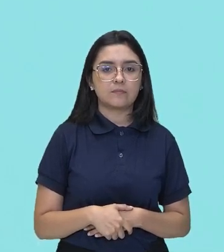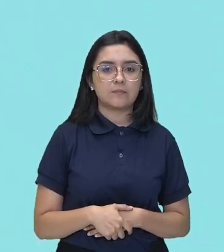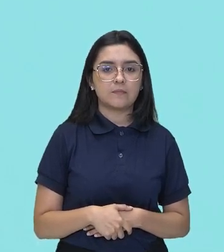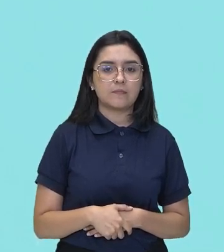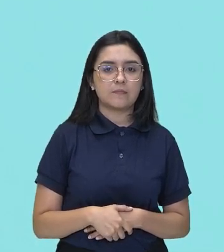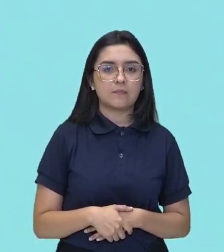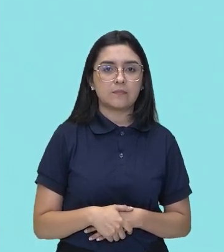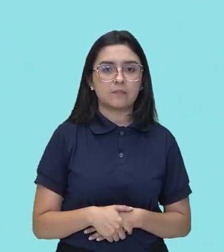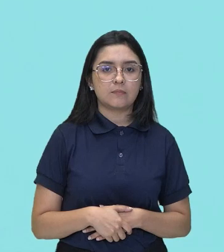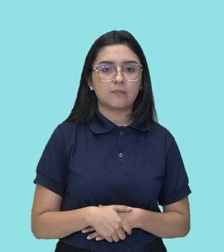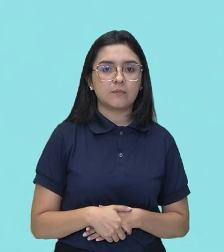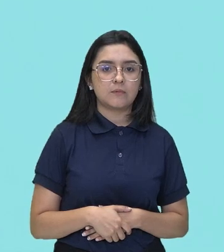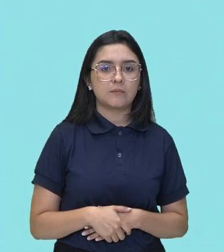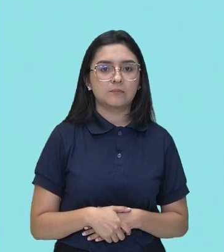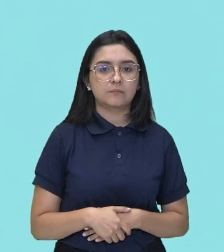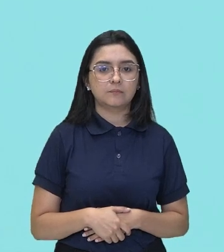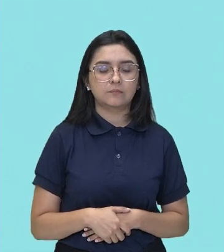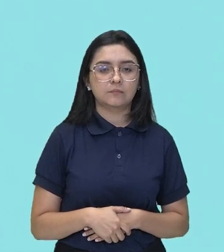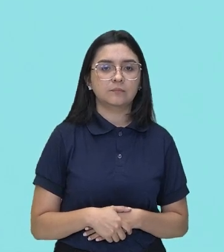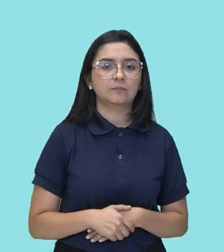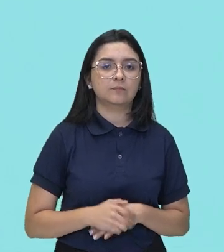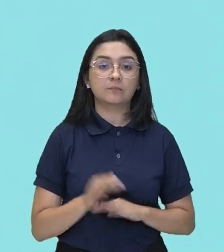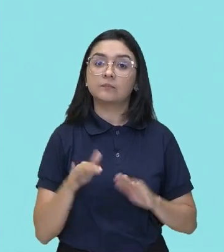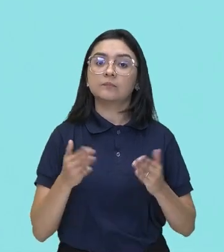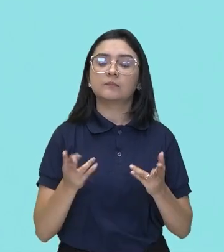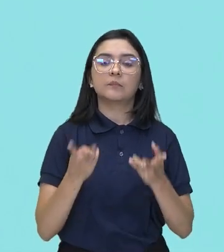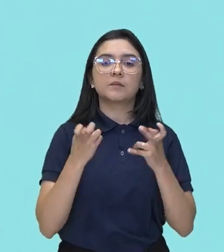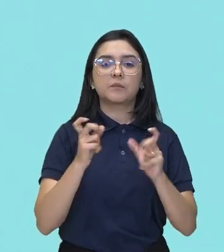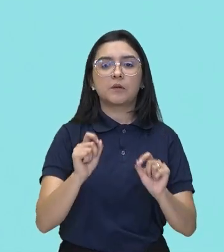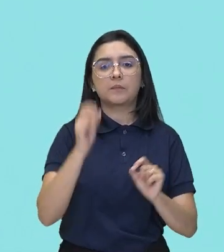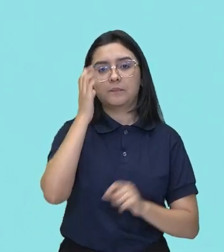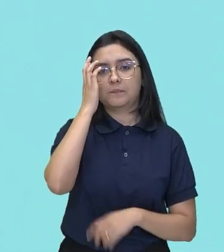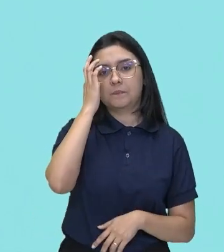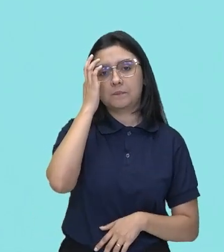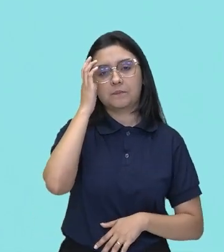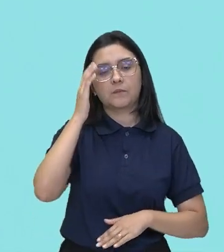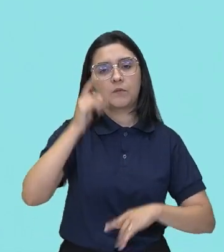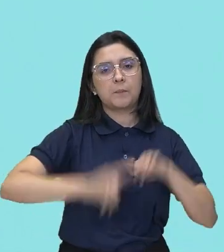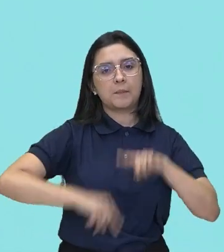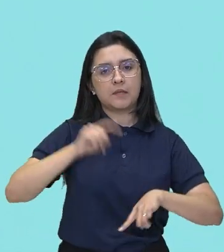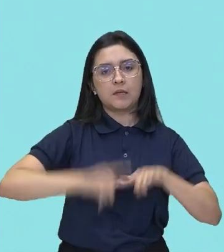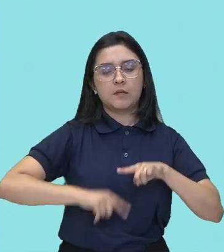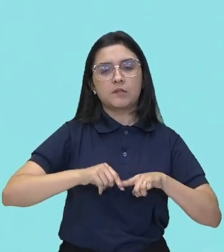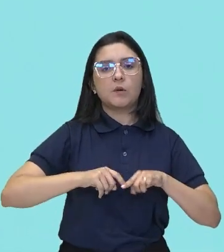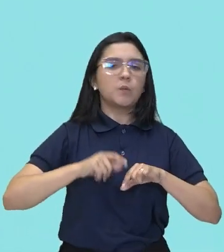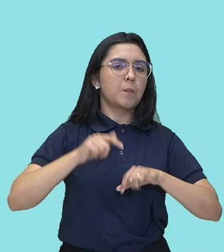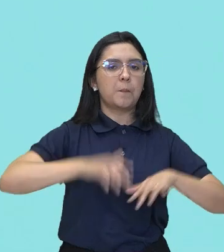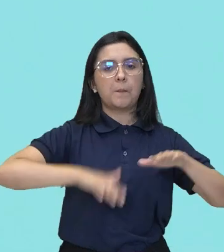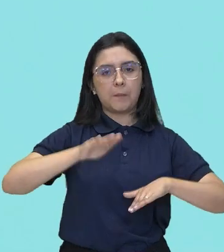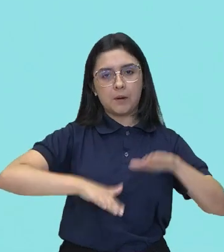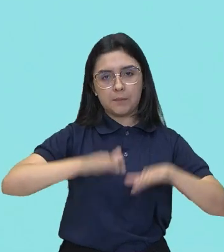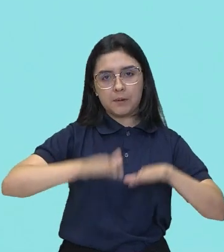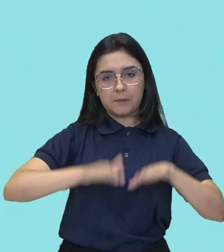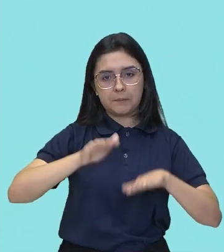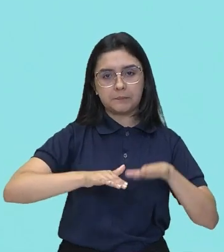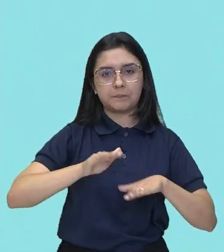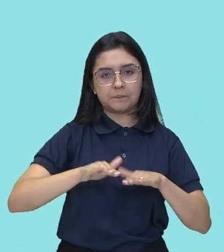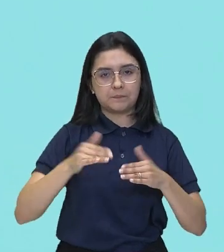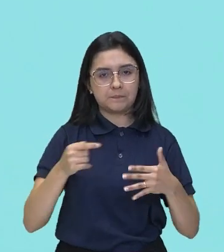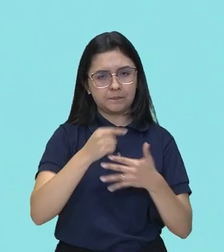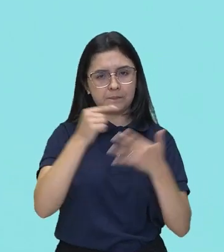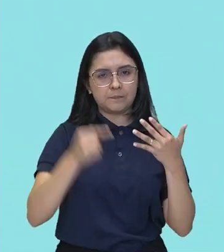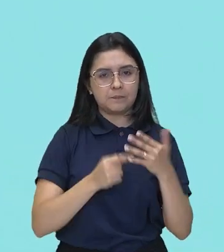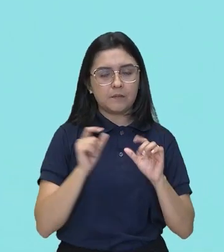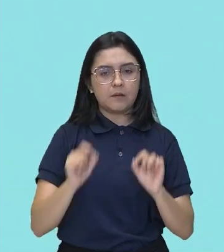Aí a gente percebe a existência dos instrumentos de percussão, que são aqueles instrumentos que a gente consegue